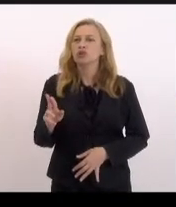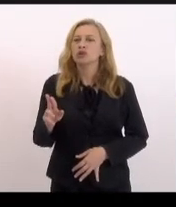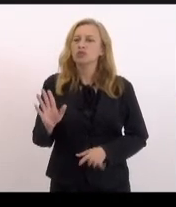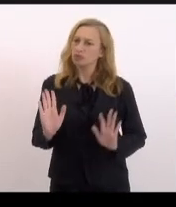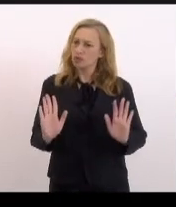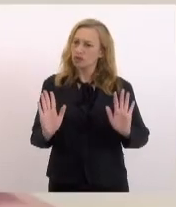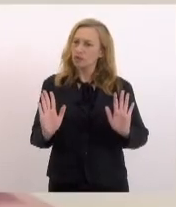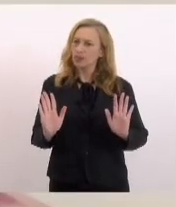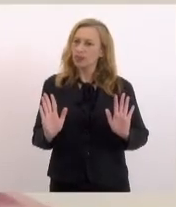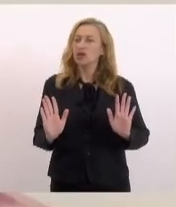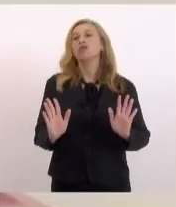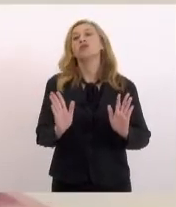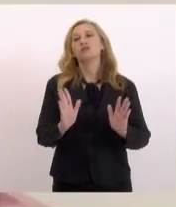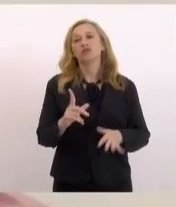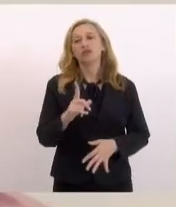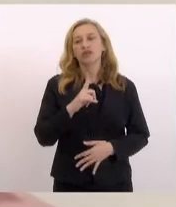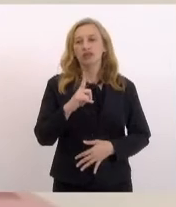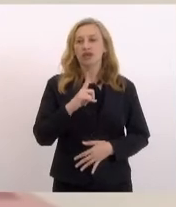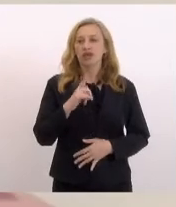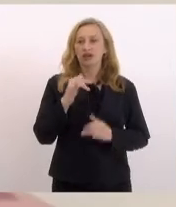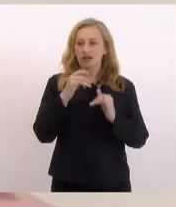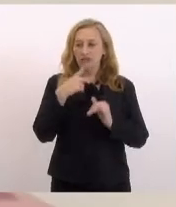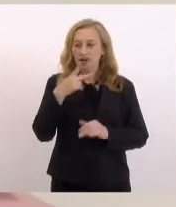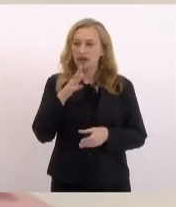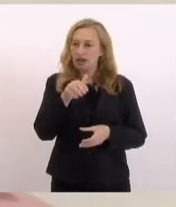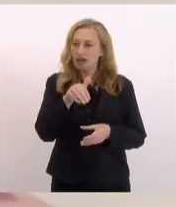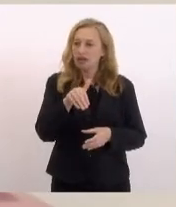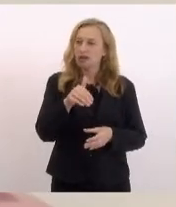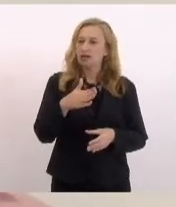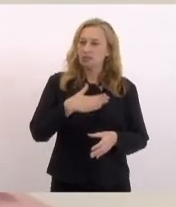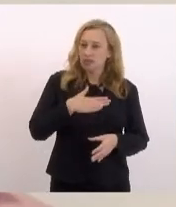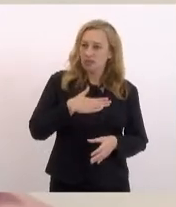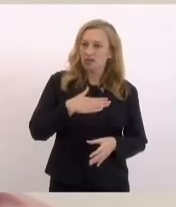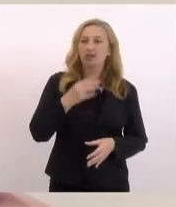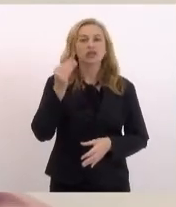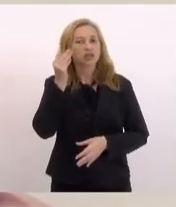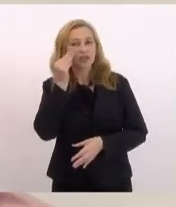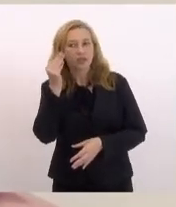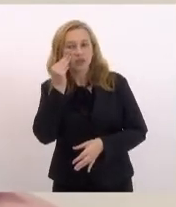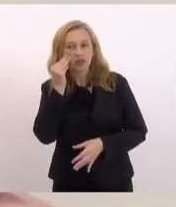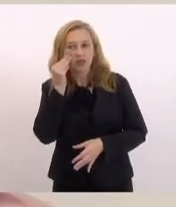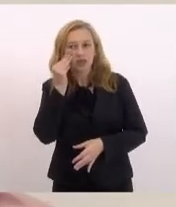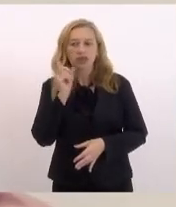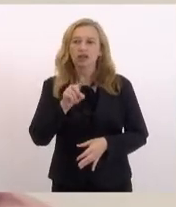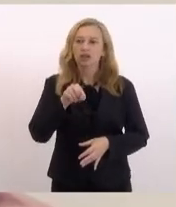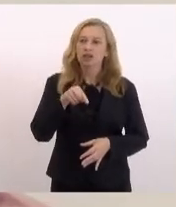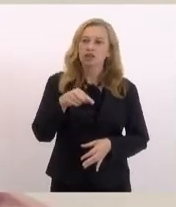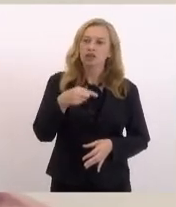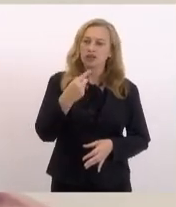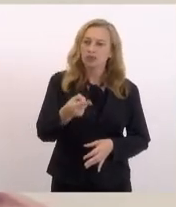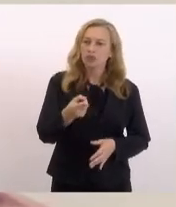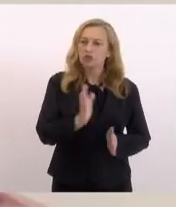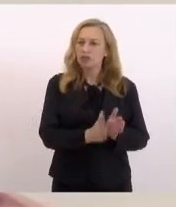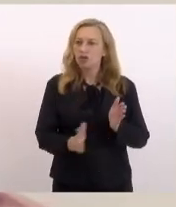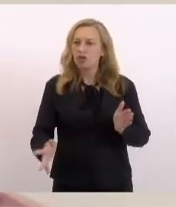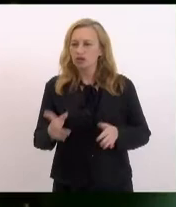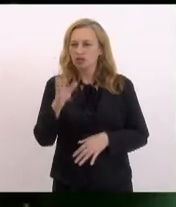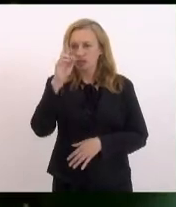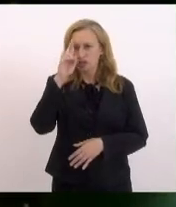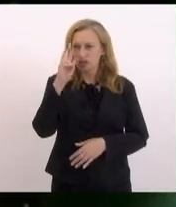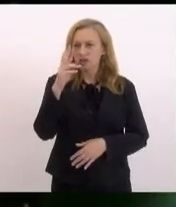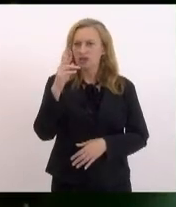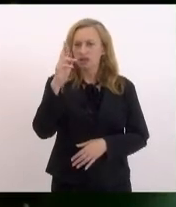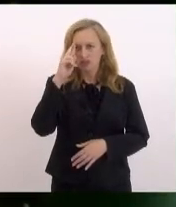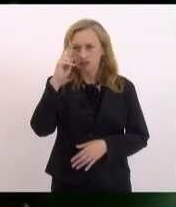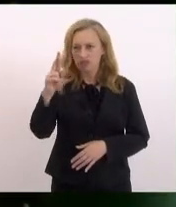Então, vai ter a declaração minha, da Mônica, e depois pela ordem, Vossa Excelência. Muito